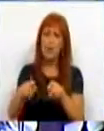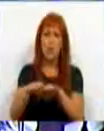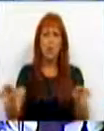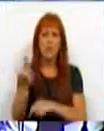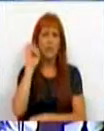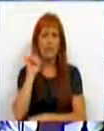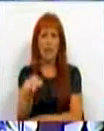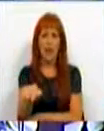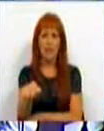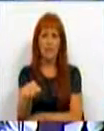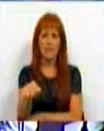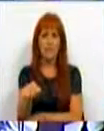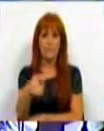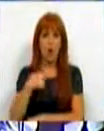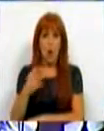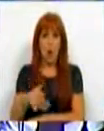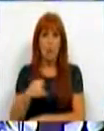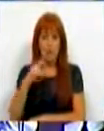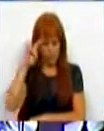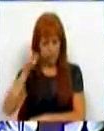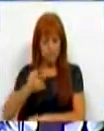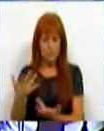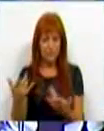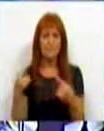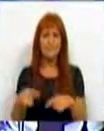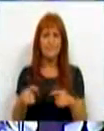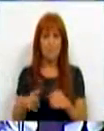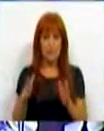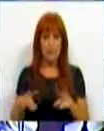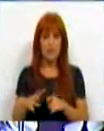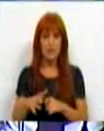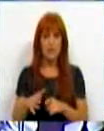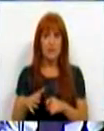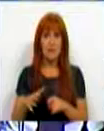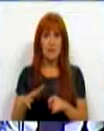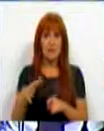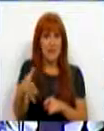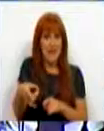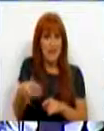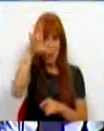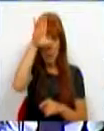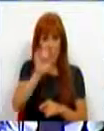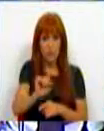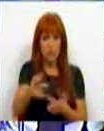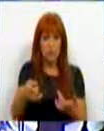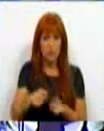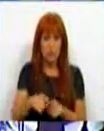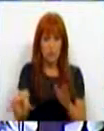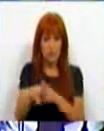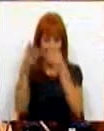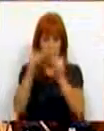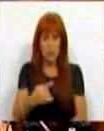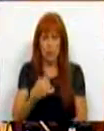nível fundamental. Nós temos a noção de que o 19º Governo